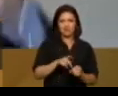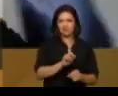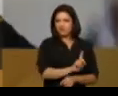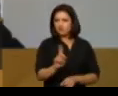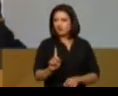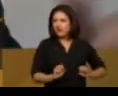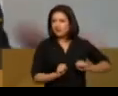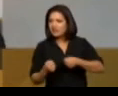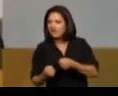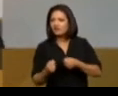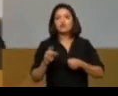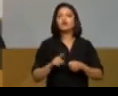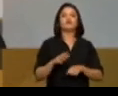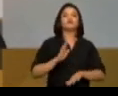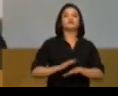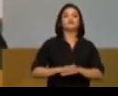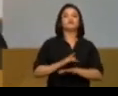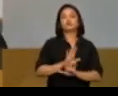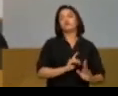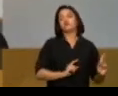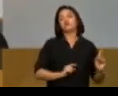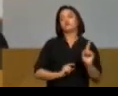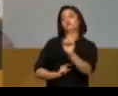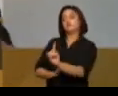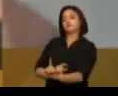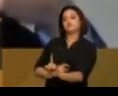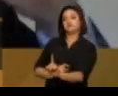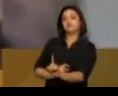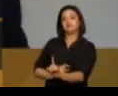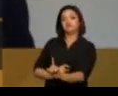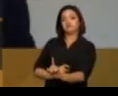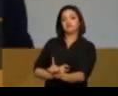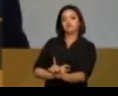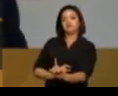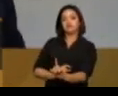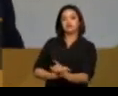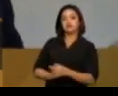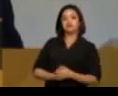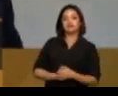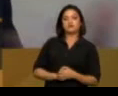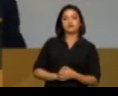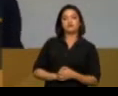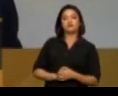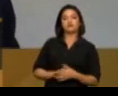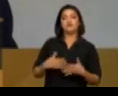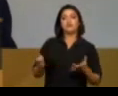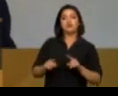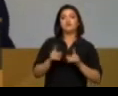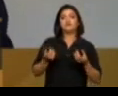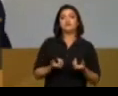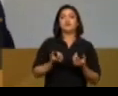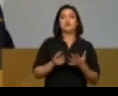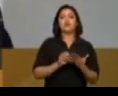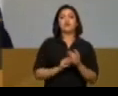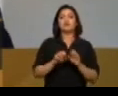CAD, ele foi espontaneamente, ou como se diz em latim, ex ponte propria, abrir mão das refinarias